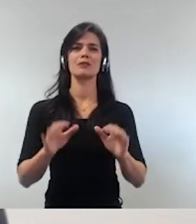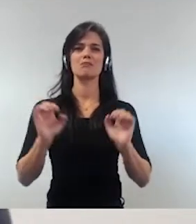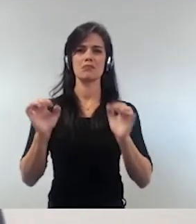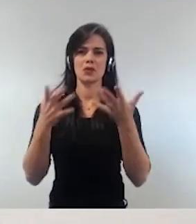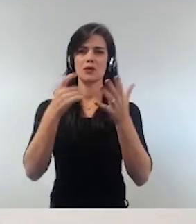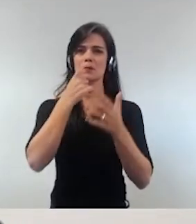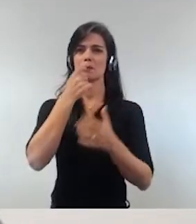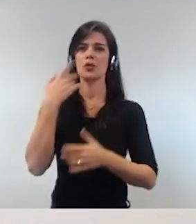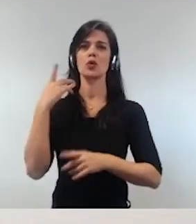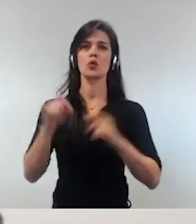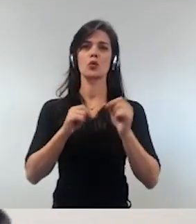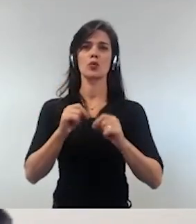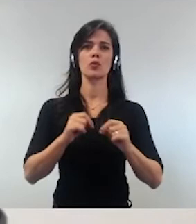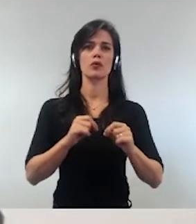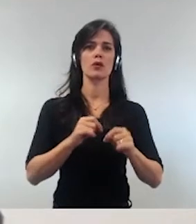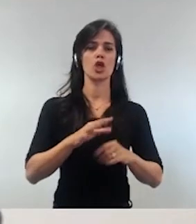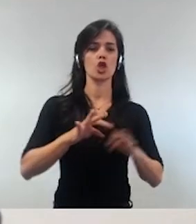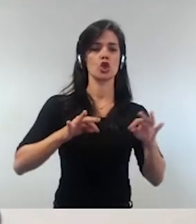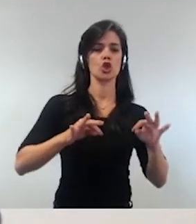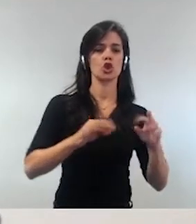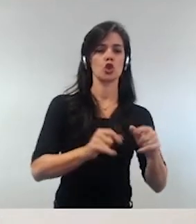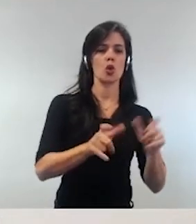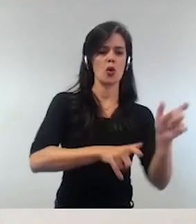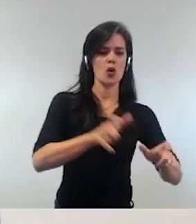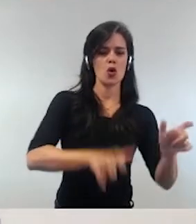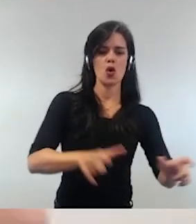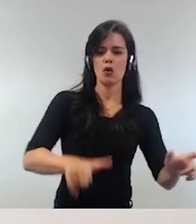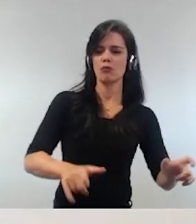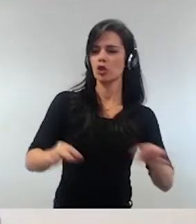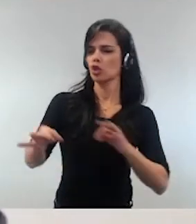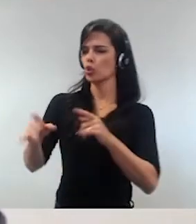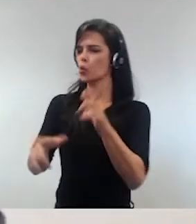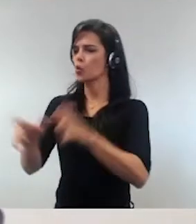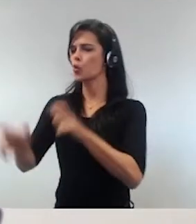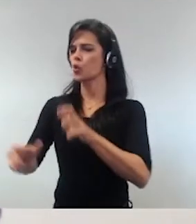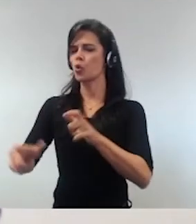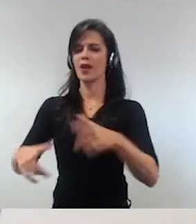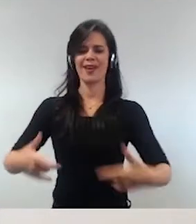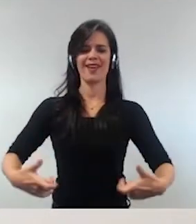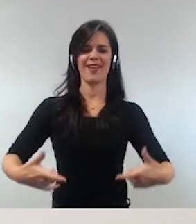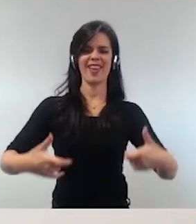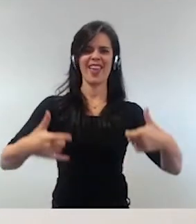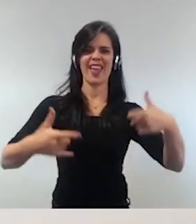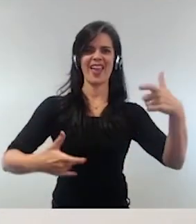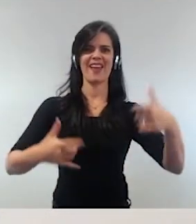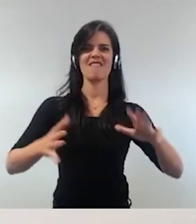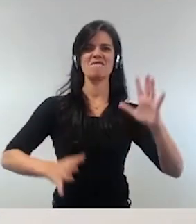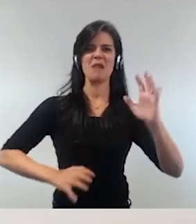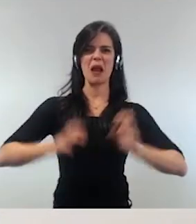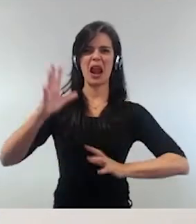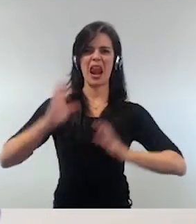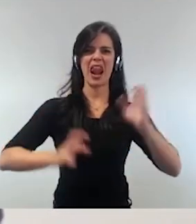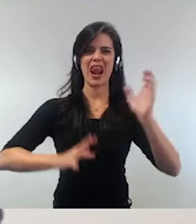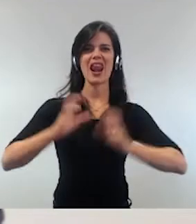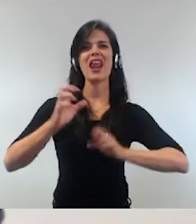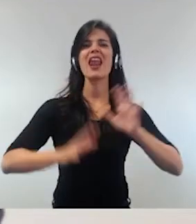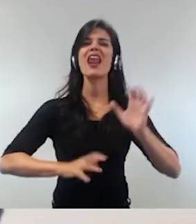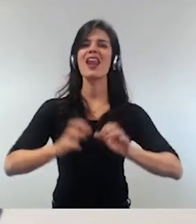todos contra todos de Thomas Hobbes. Quem leu se viu ali diante dessa